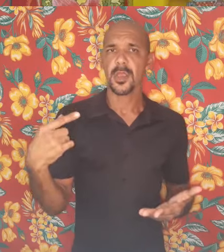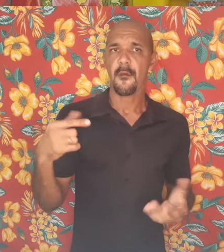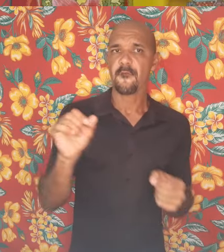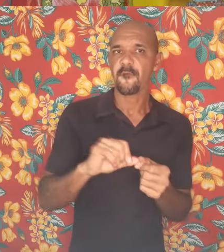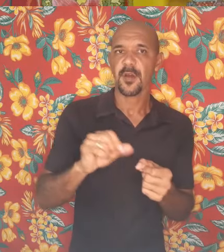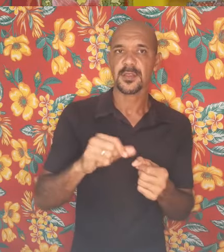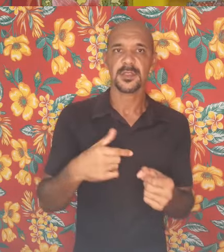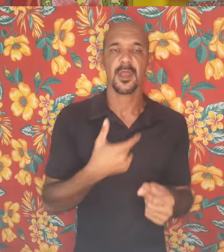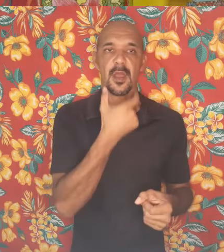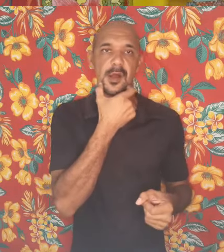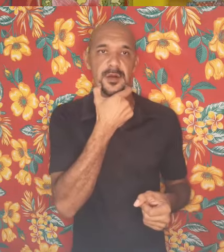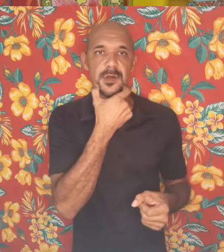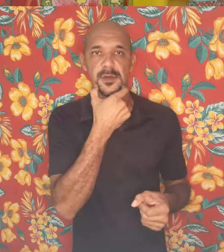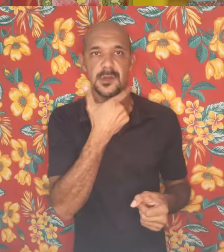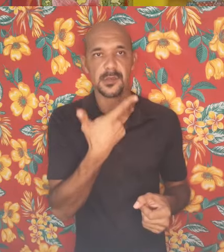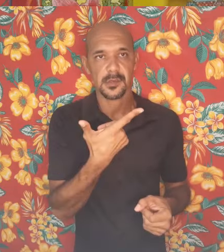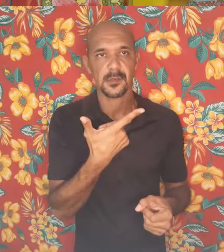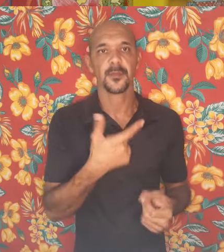boneco, né, que vai fazer um